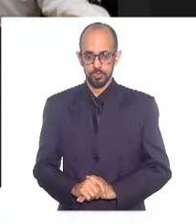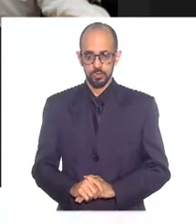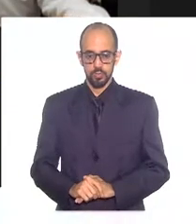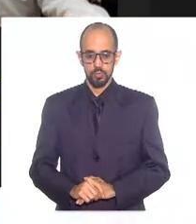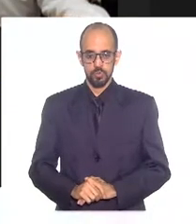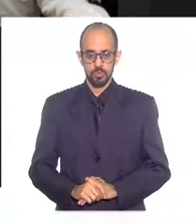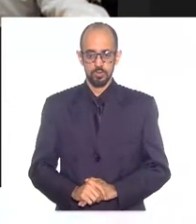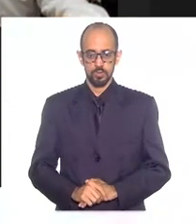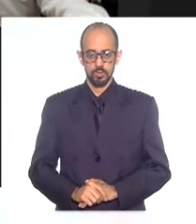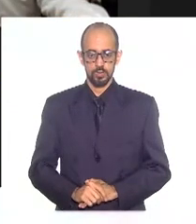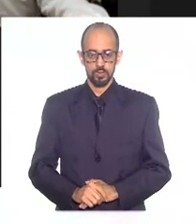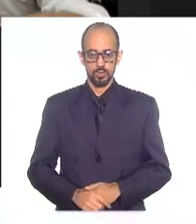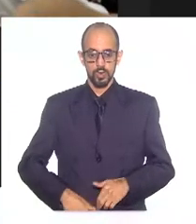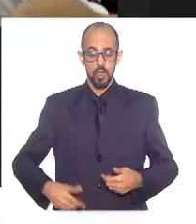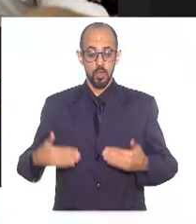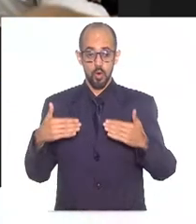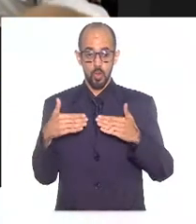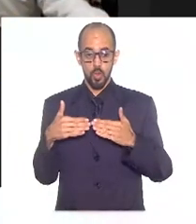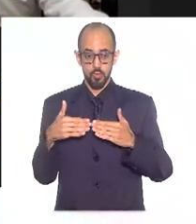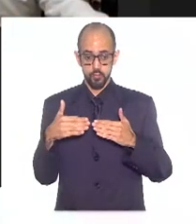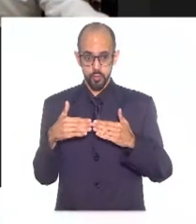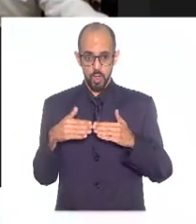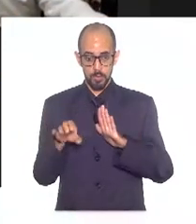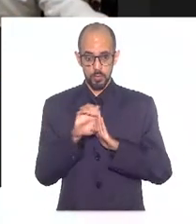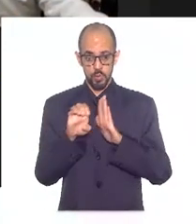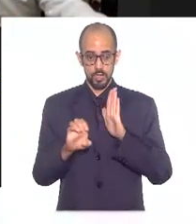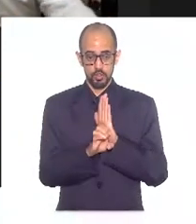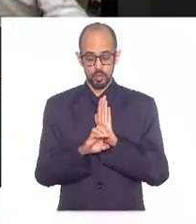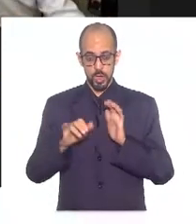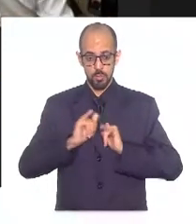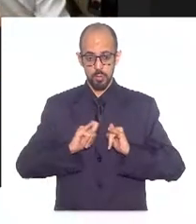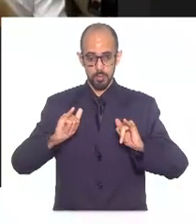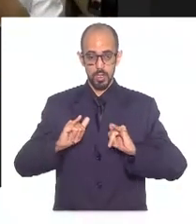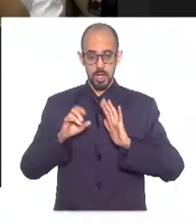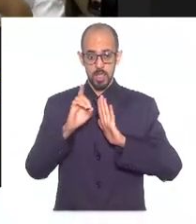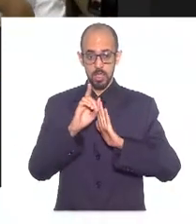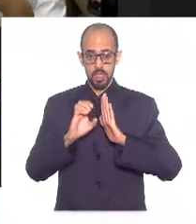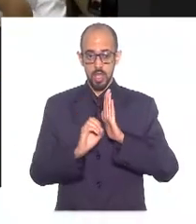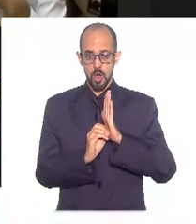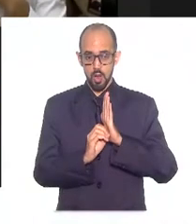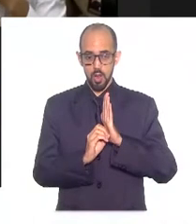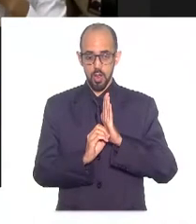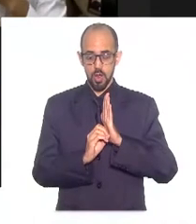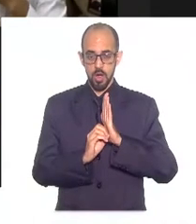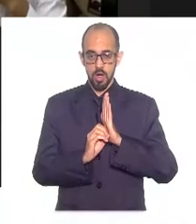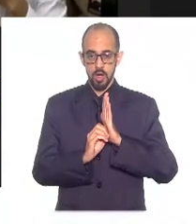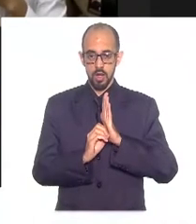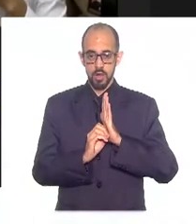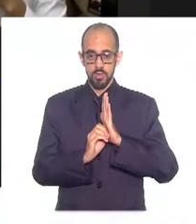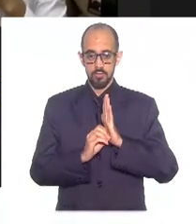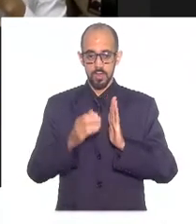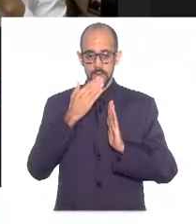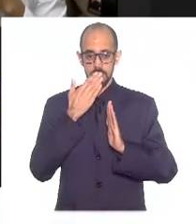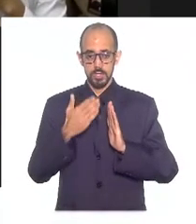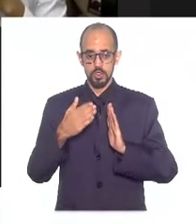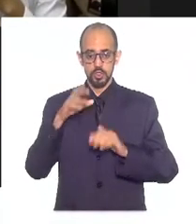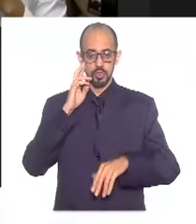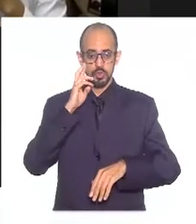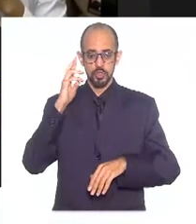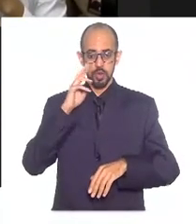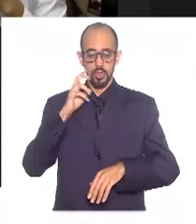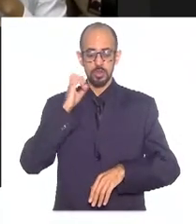Segundo o edital de convocação, publicado em Diário Oficial, foram convocados os senhores